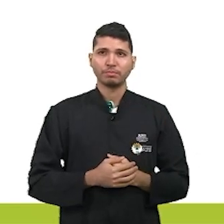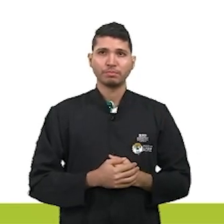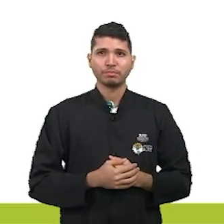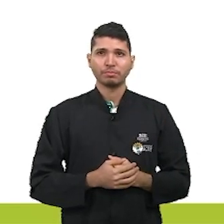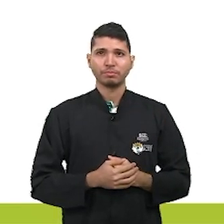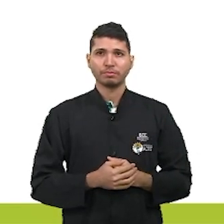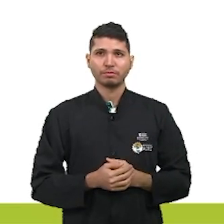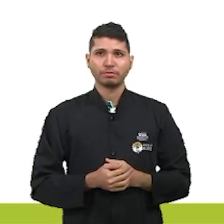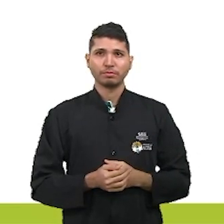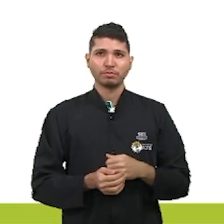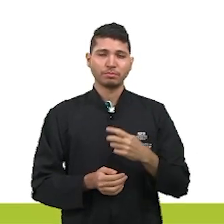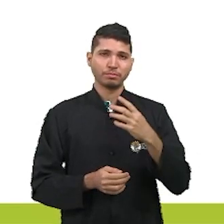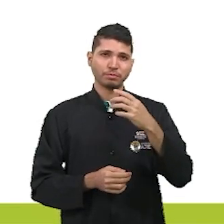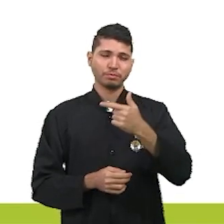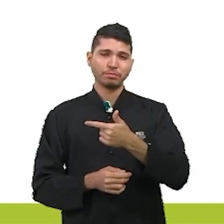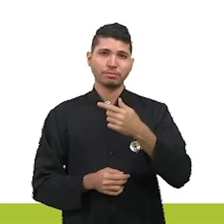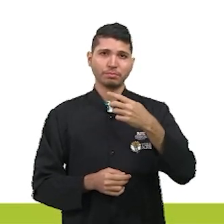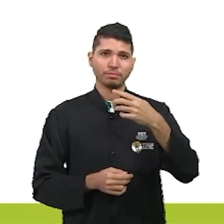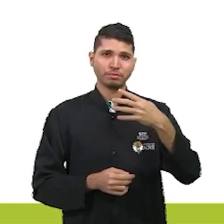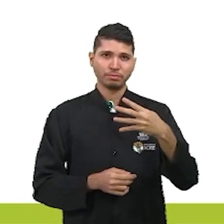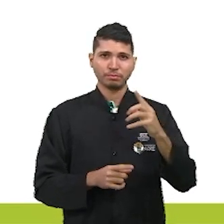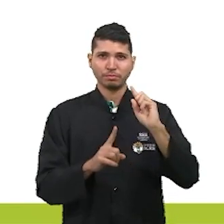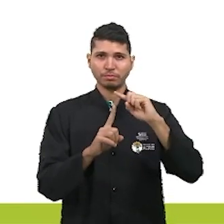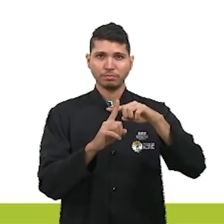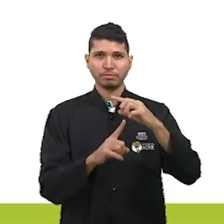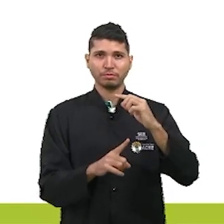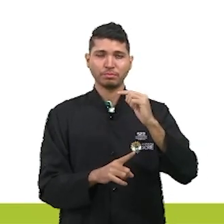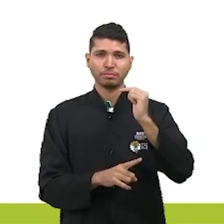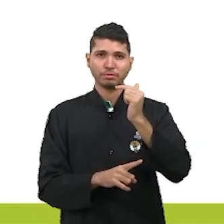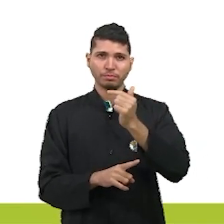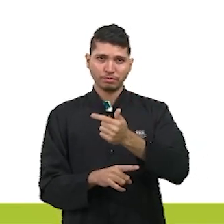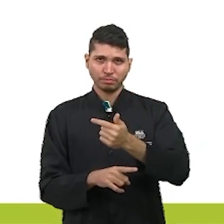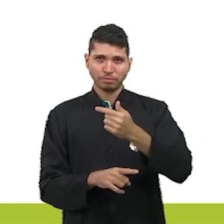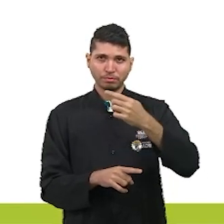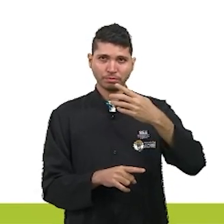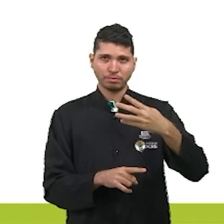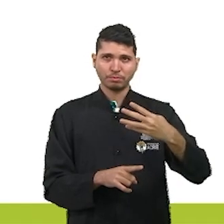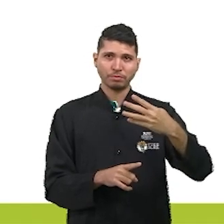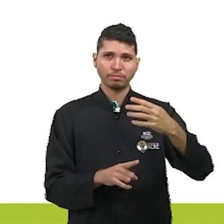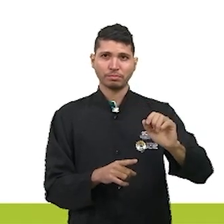mais 24 é 48. Nós temos 18.